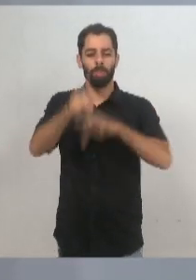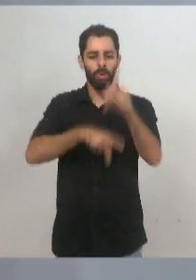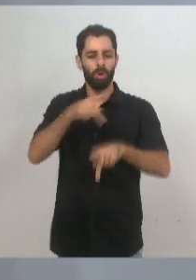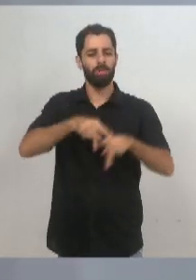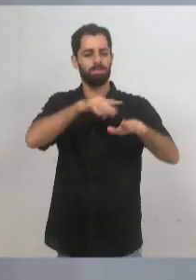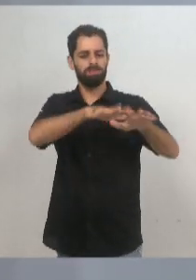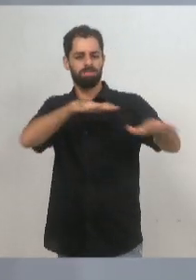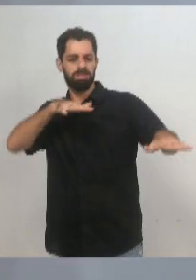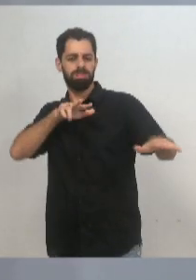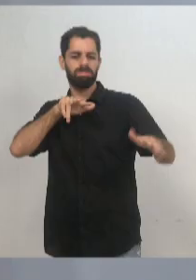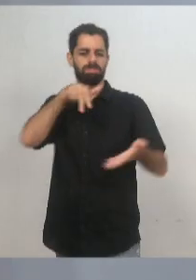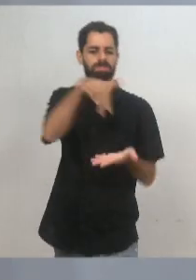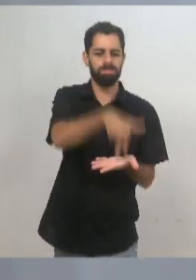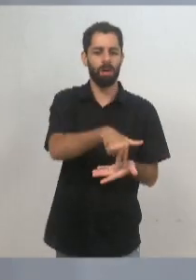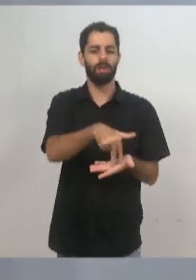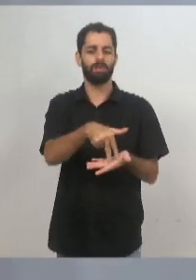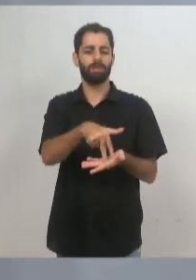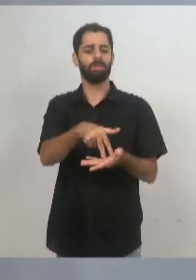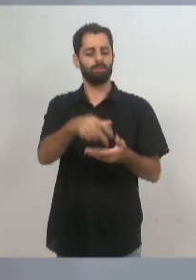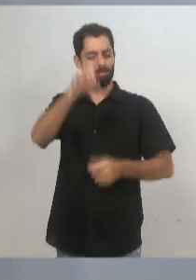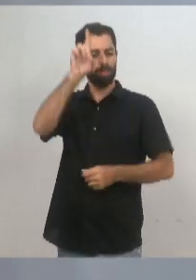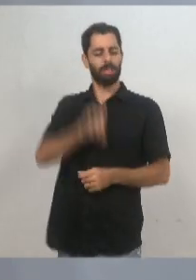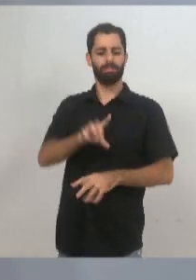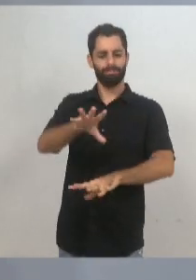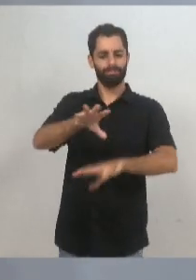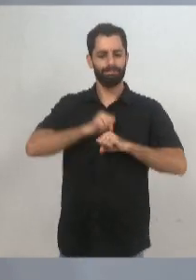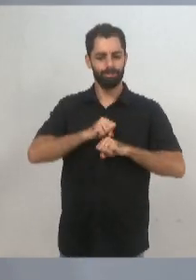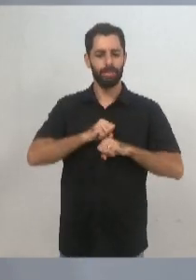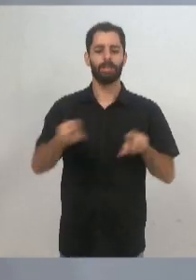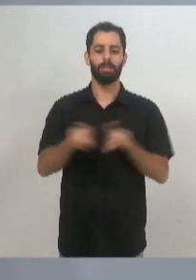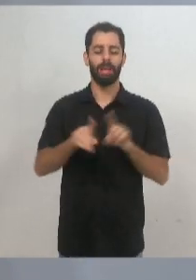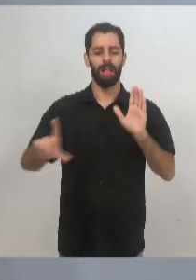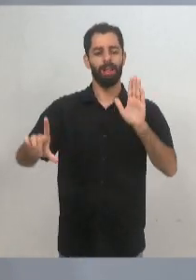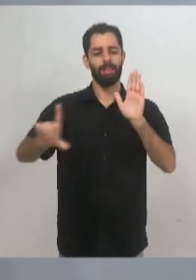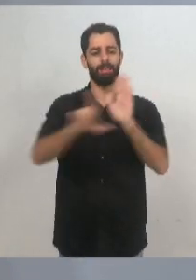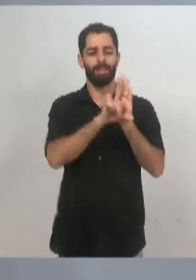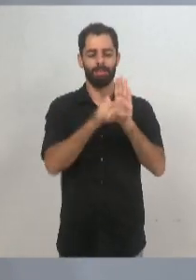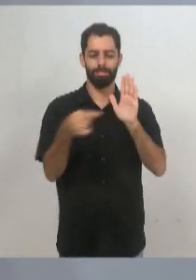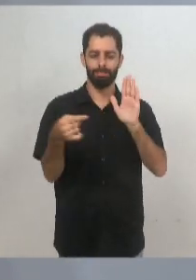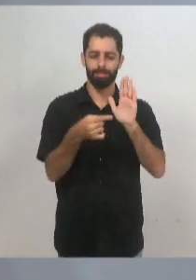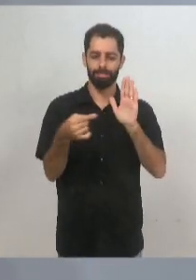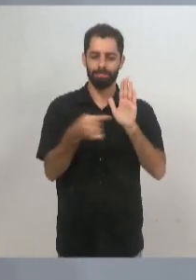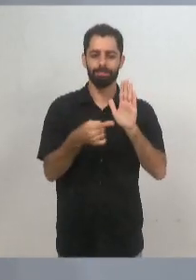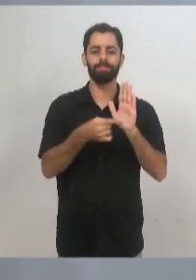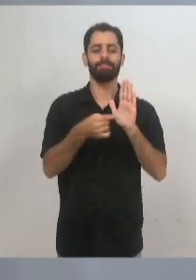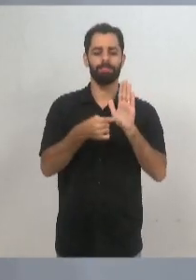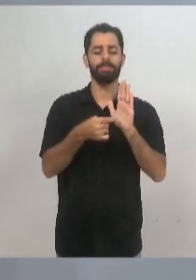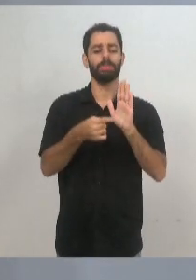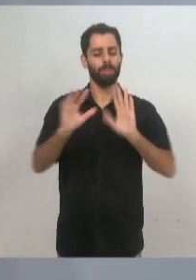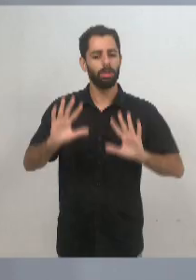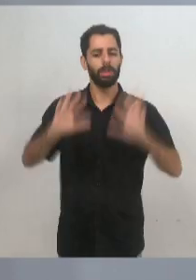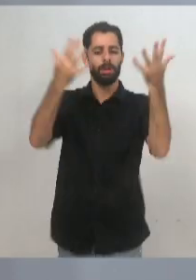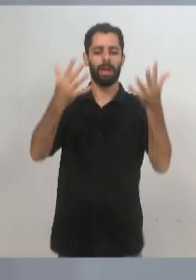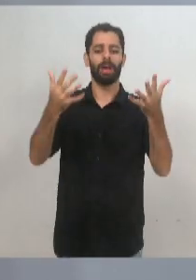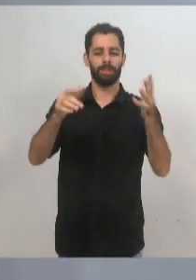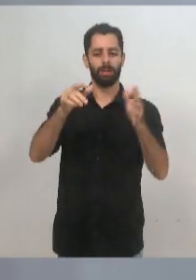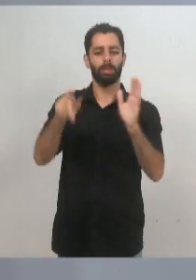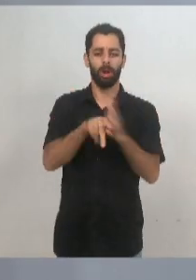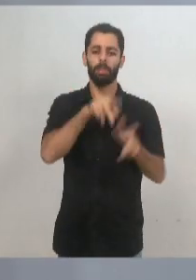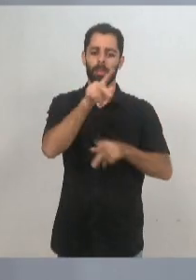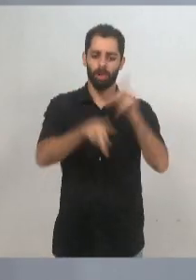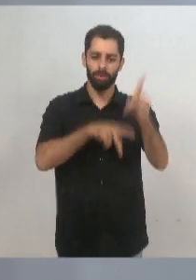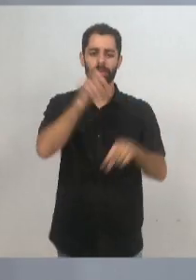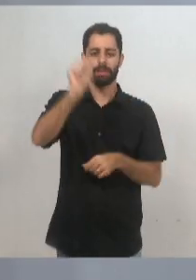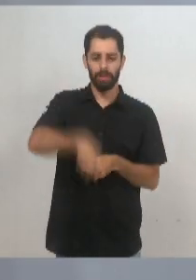posicionasse e requeresse que lhe era de direito. E essa lei, ela foi comemorada por integrantes, sim,